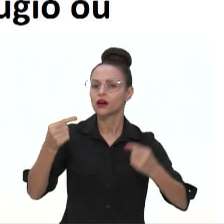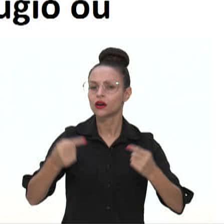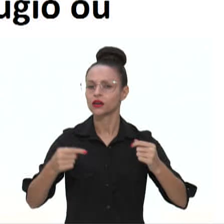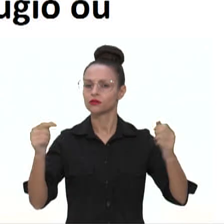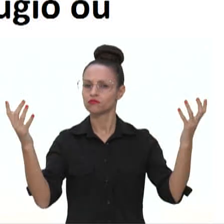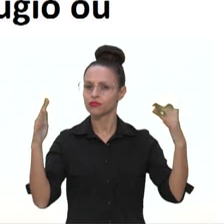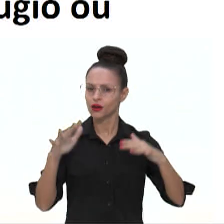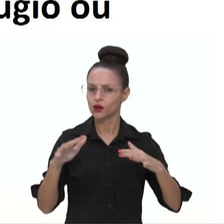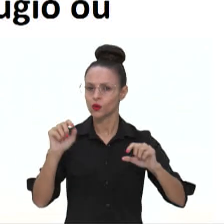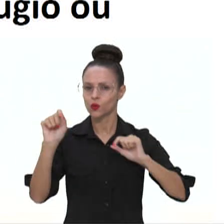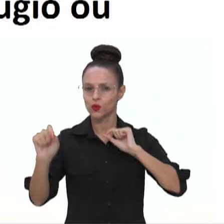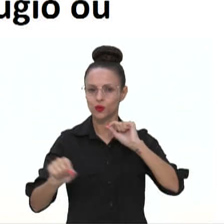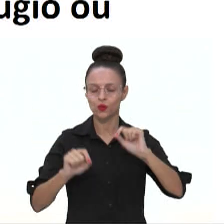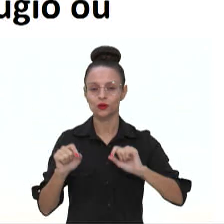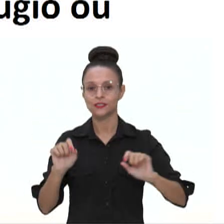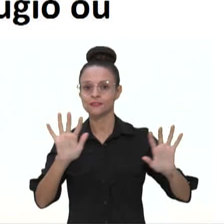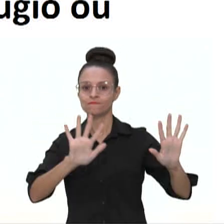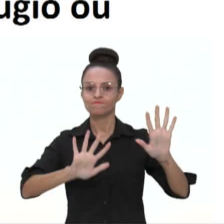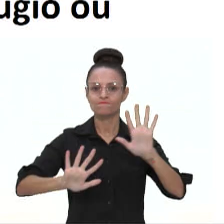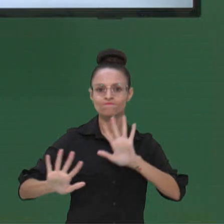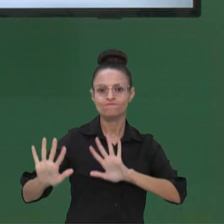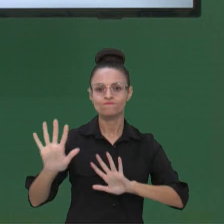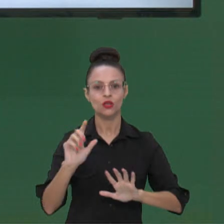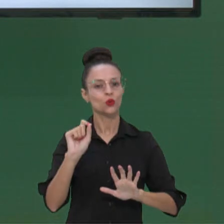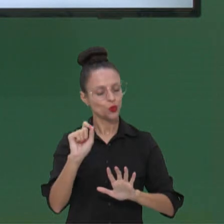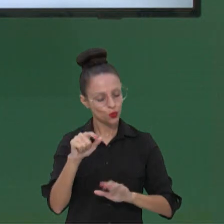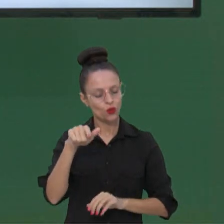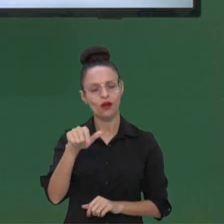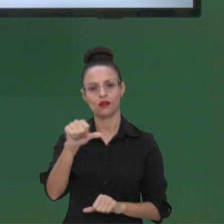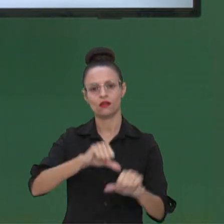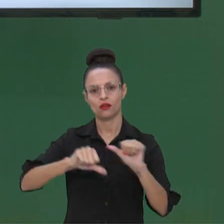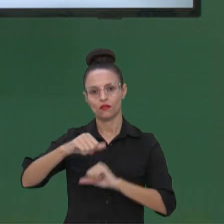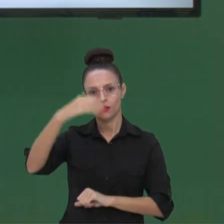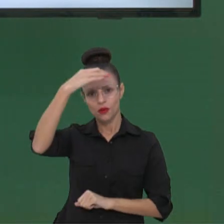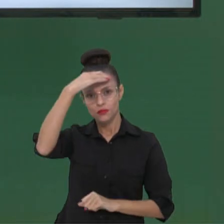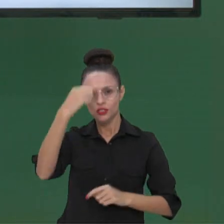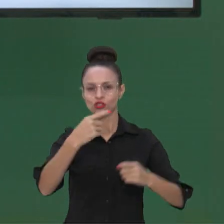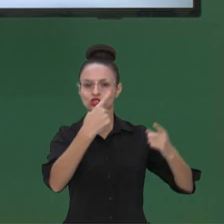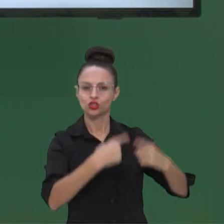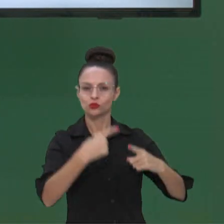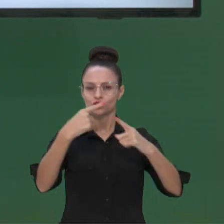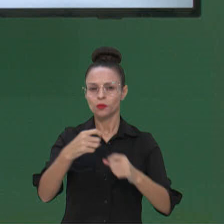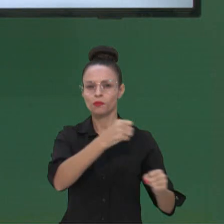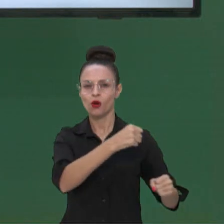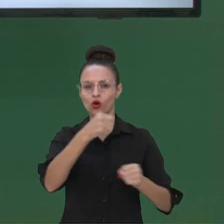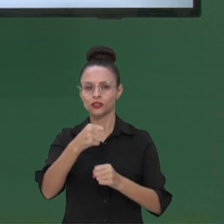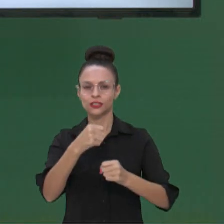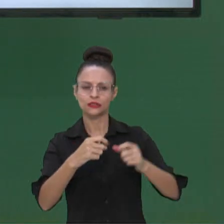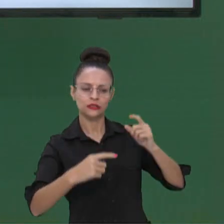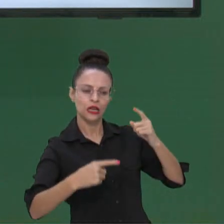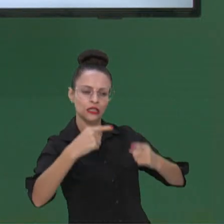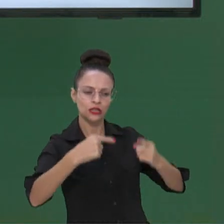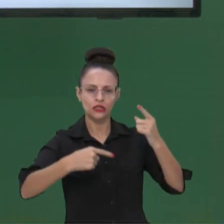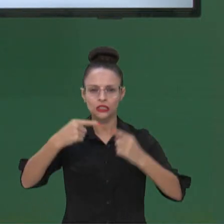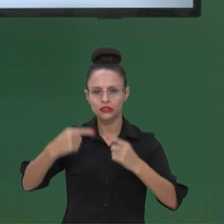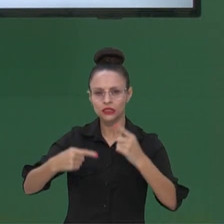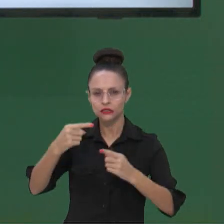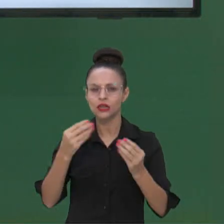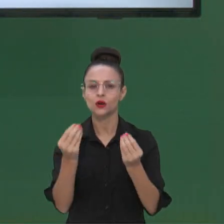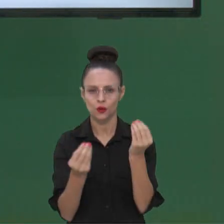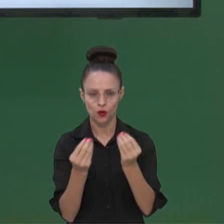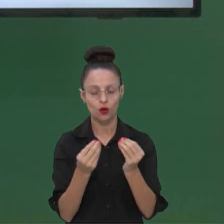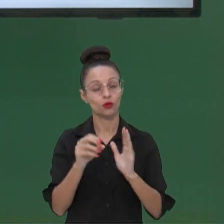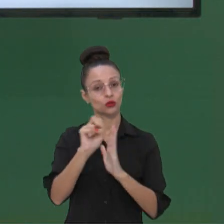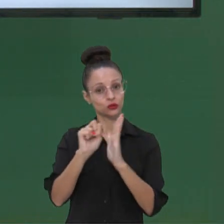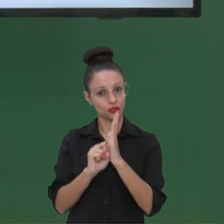Inquisição estão nesse cenário da Reforma Protestante, dessas disputas de poder na Europa, aí no século